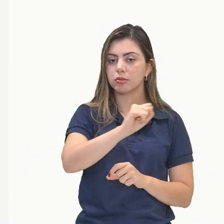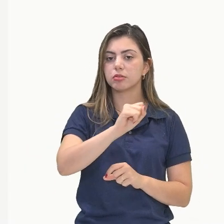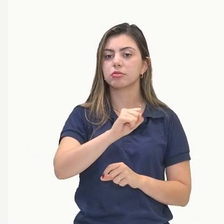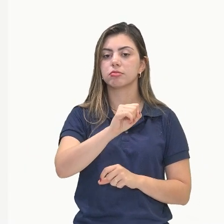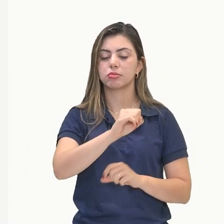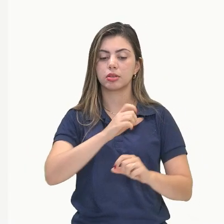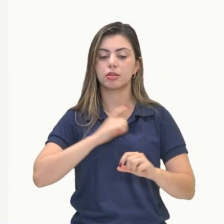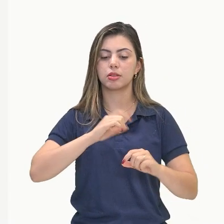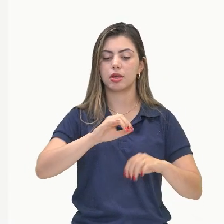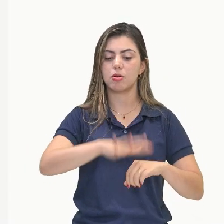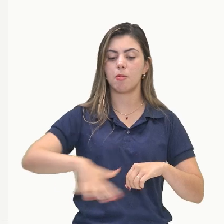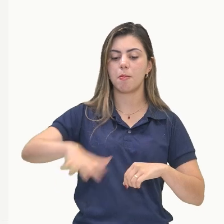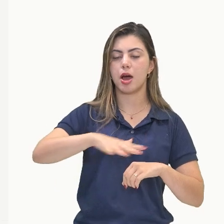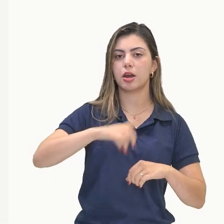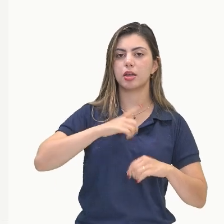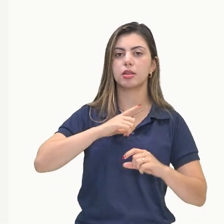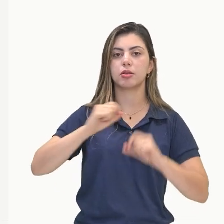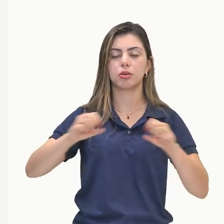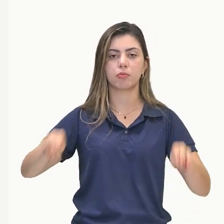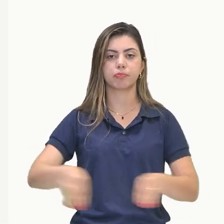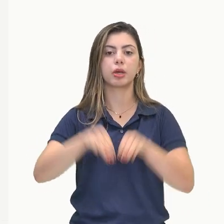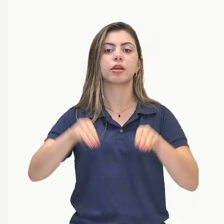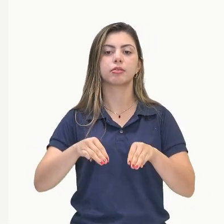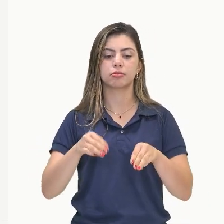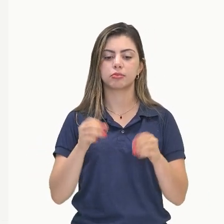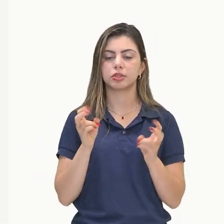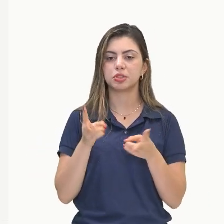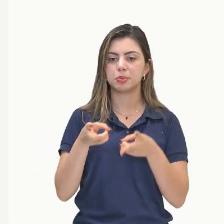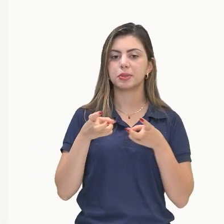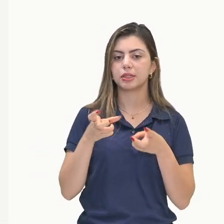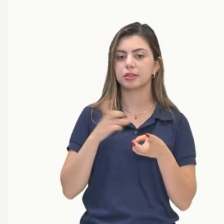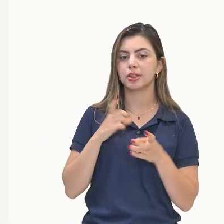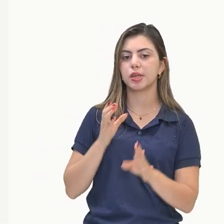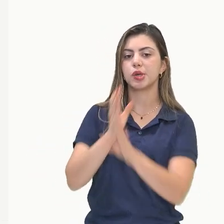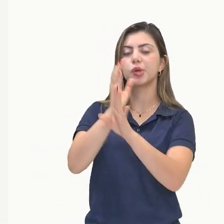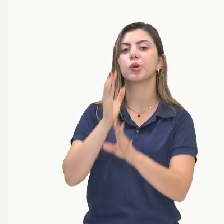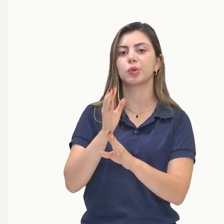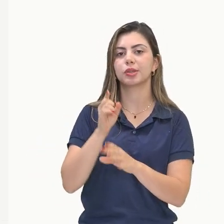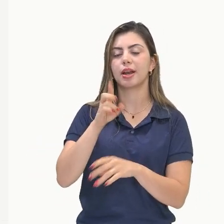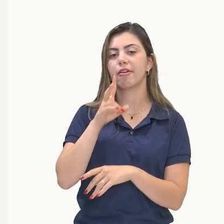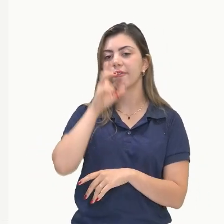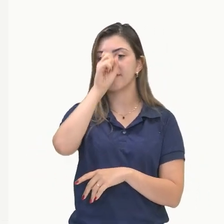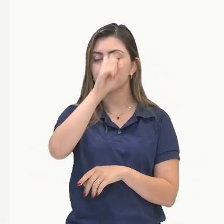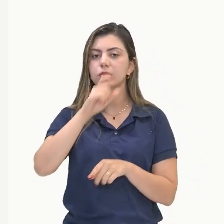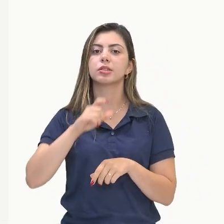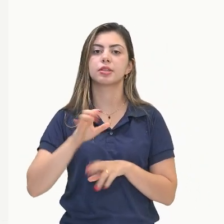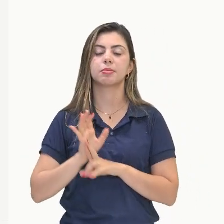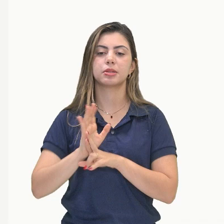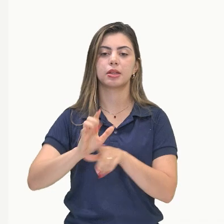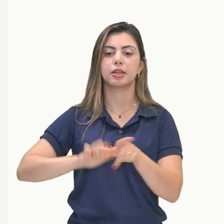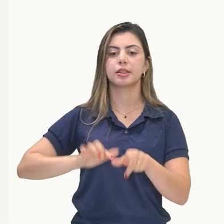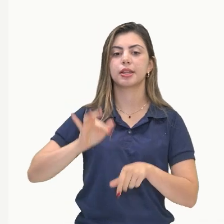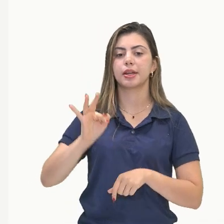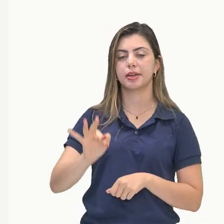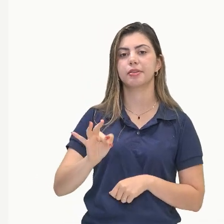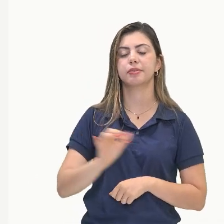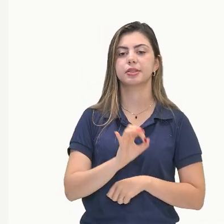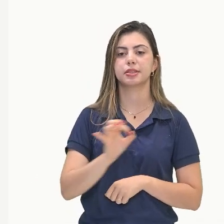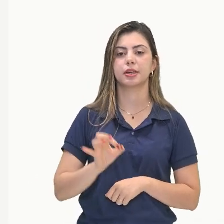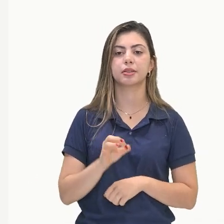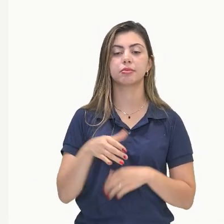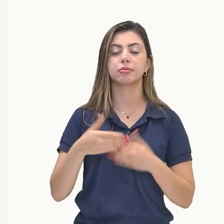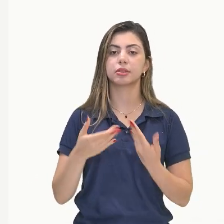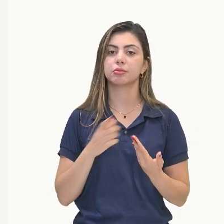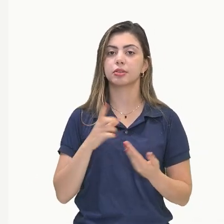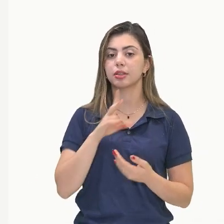há um campo magnético, pode aparecer uma força F atuando sobre essa carga denominada força magnética, ou